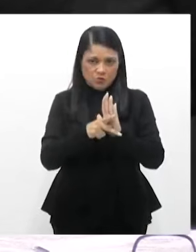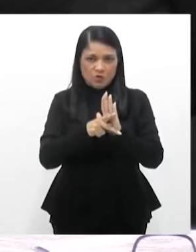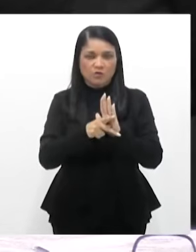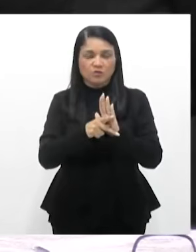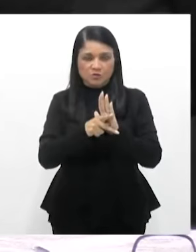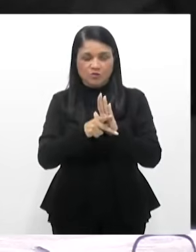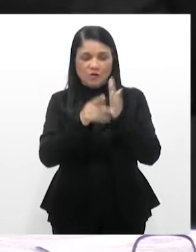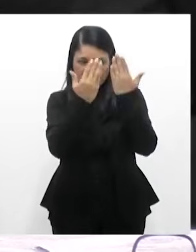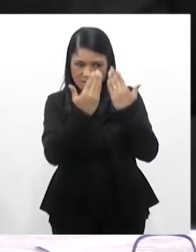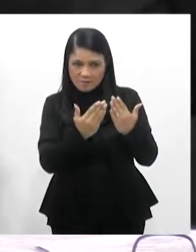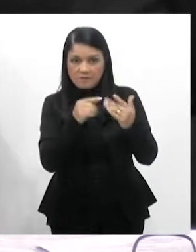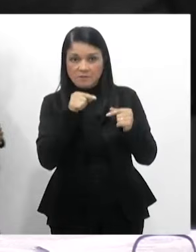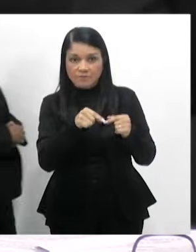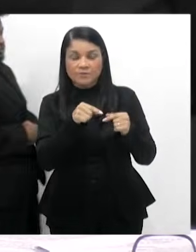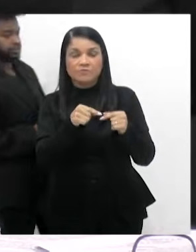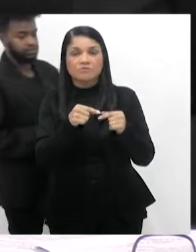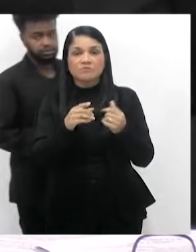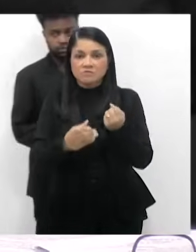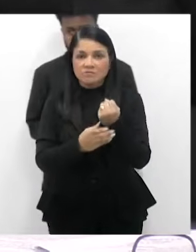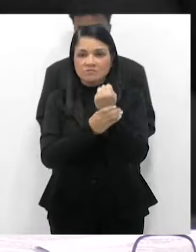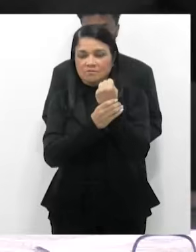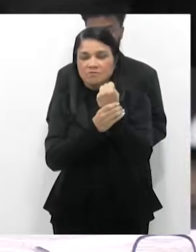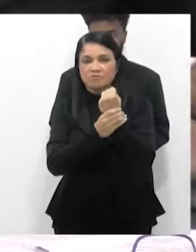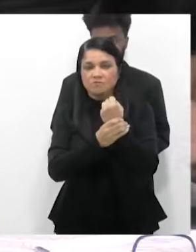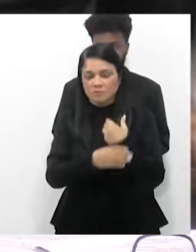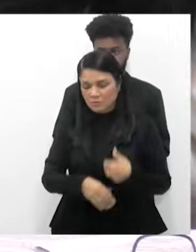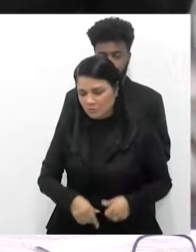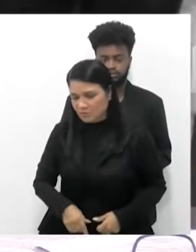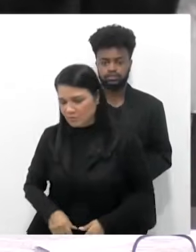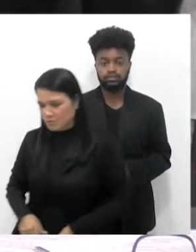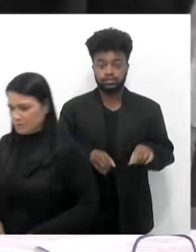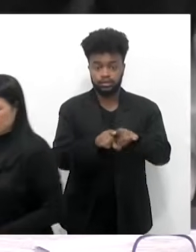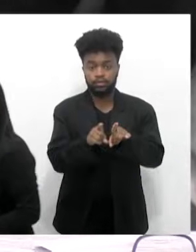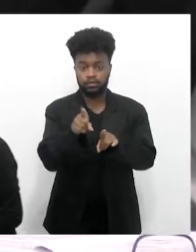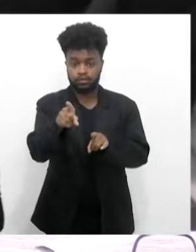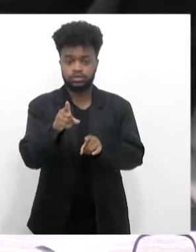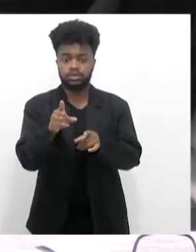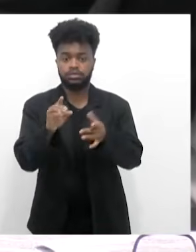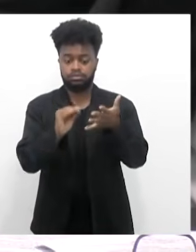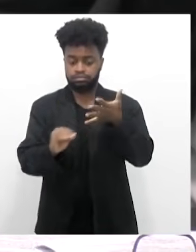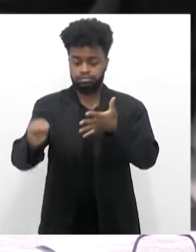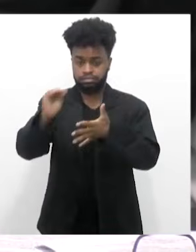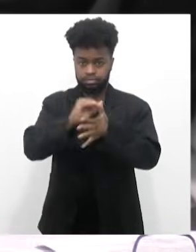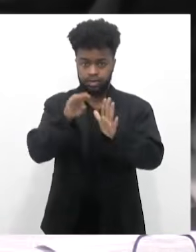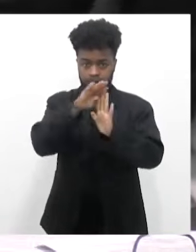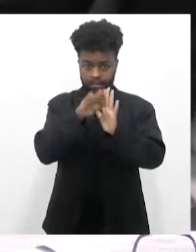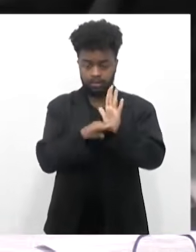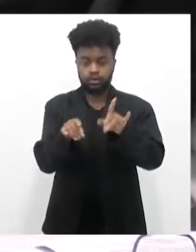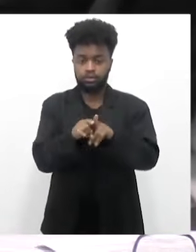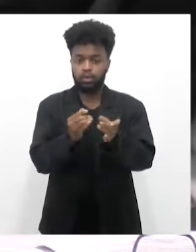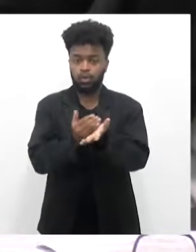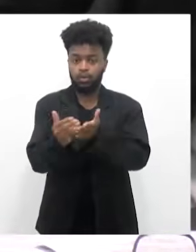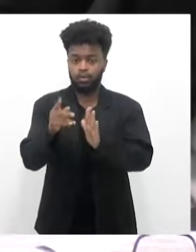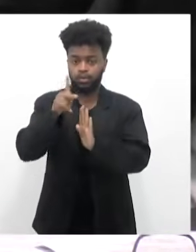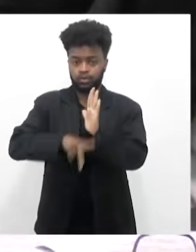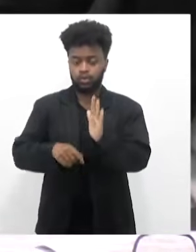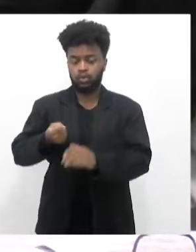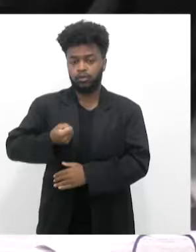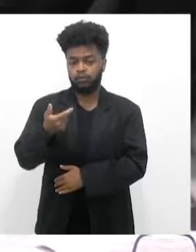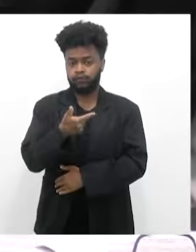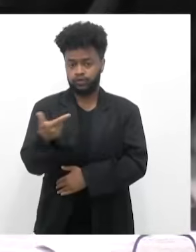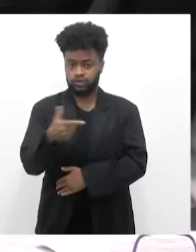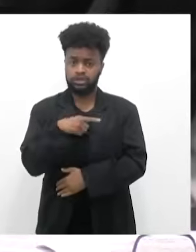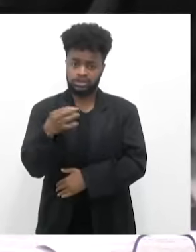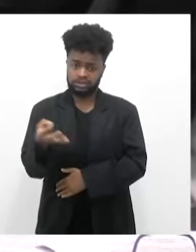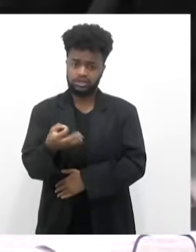fim, dizer que, seguramente, Vossa Excelência vai inverter a pauta e começar por esse projeto, que está no número 22, e